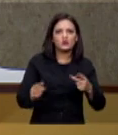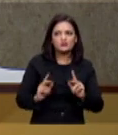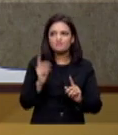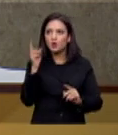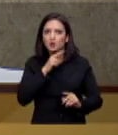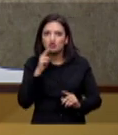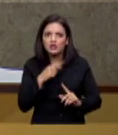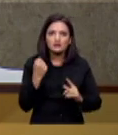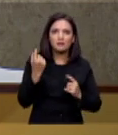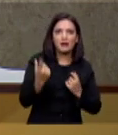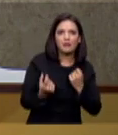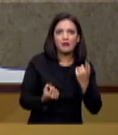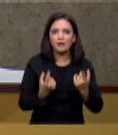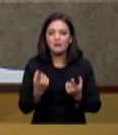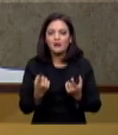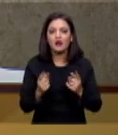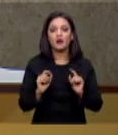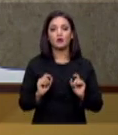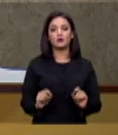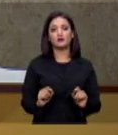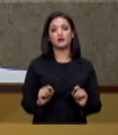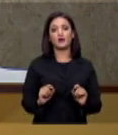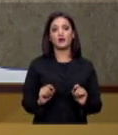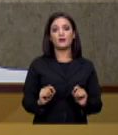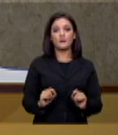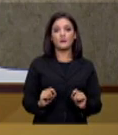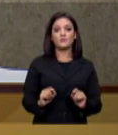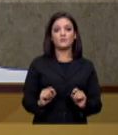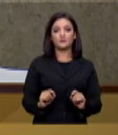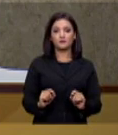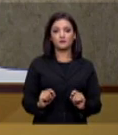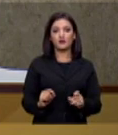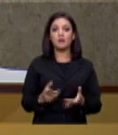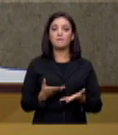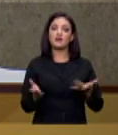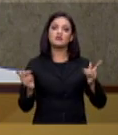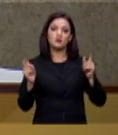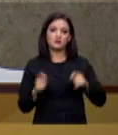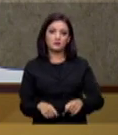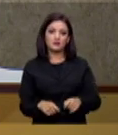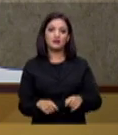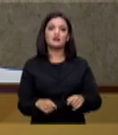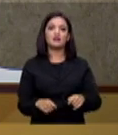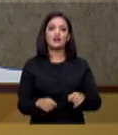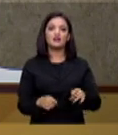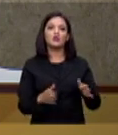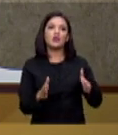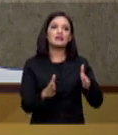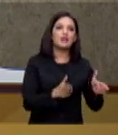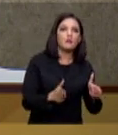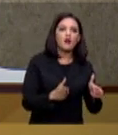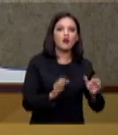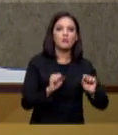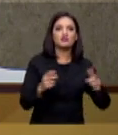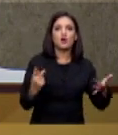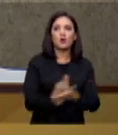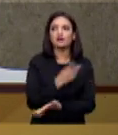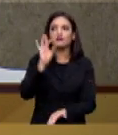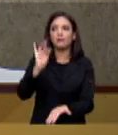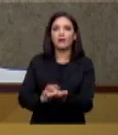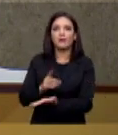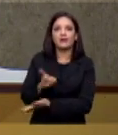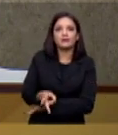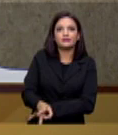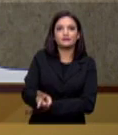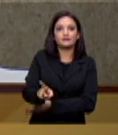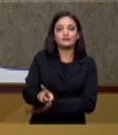emergenciais afasta a possibilidade que elas, de transitórias, se transmudem em permanentes. E foi